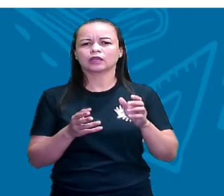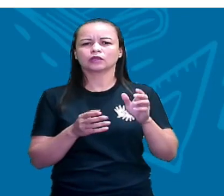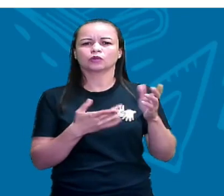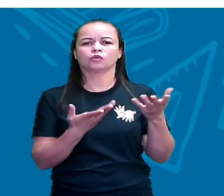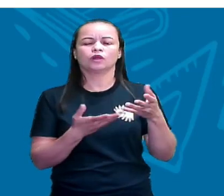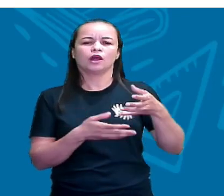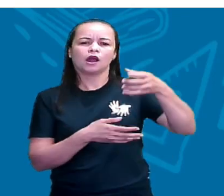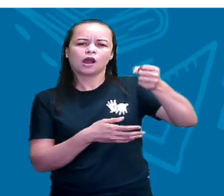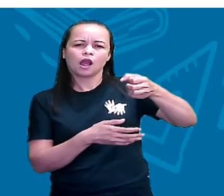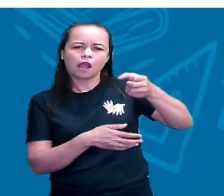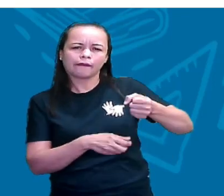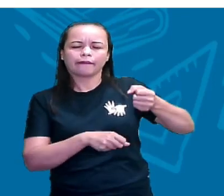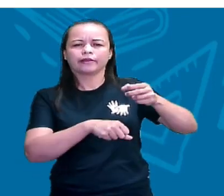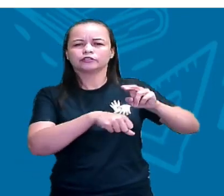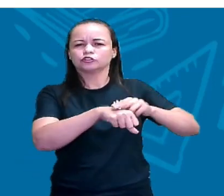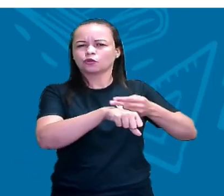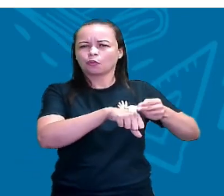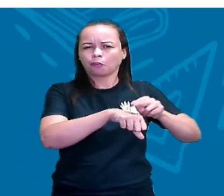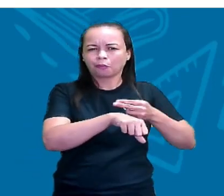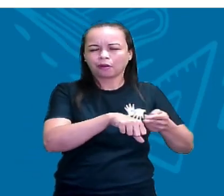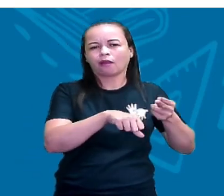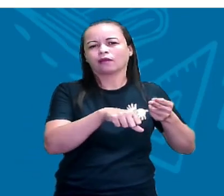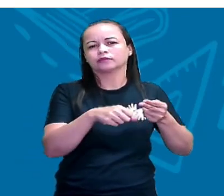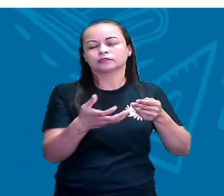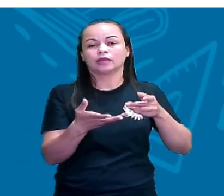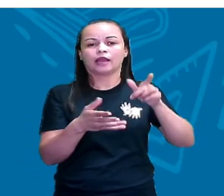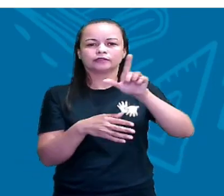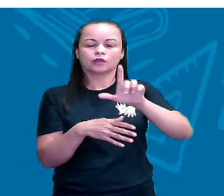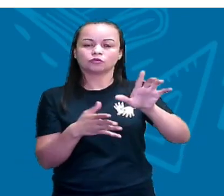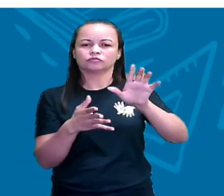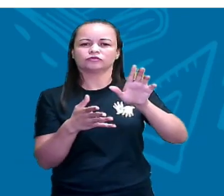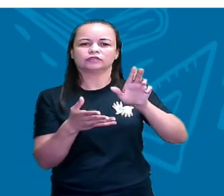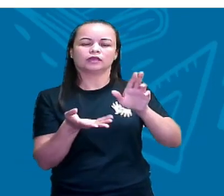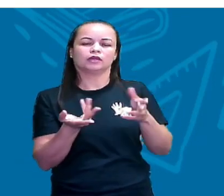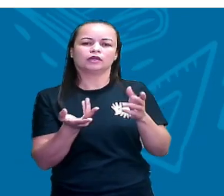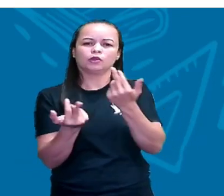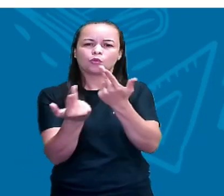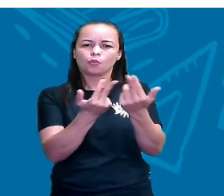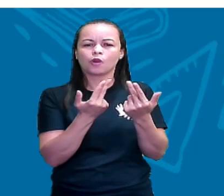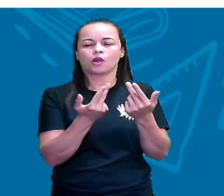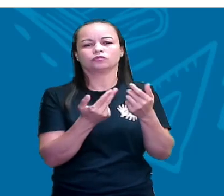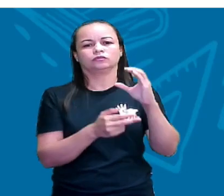leite, chocolate, que vai ser pronunciado igual o nosso